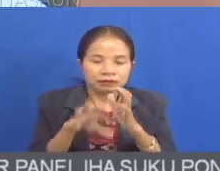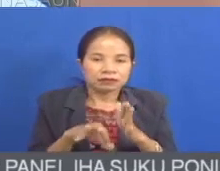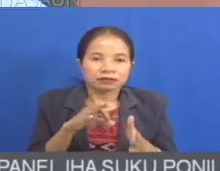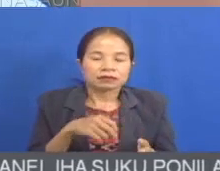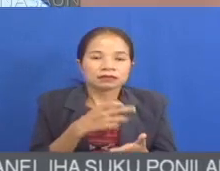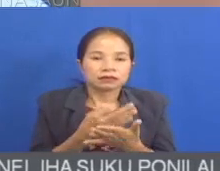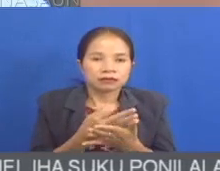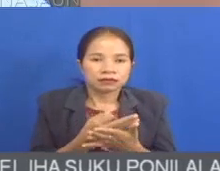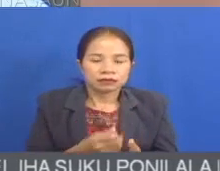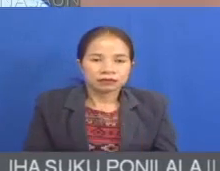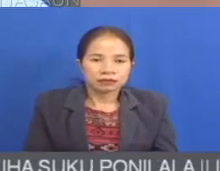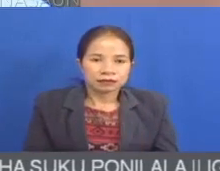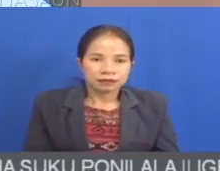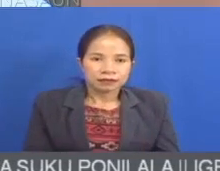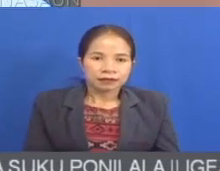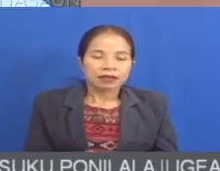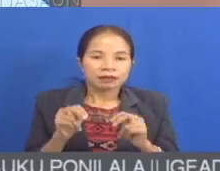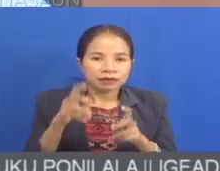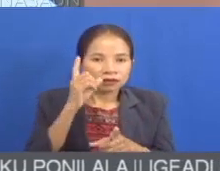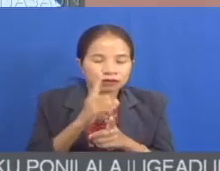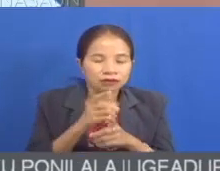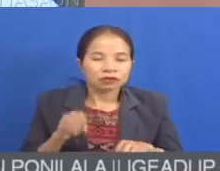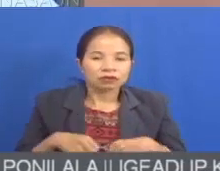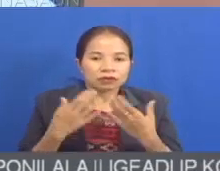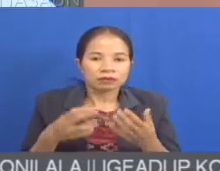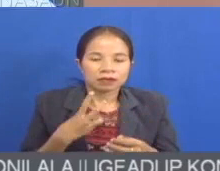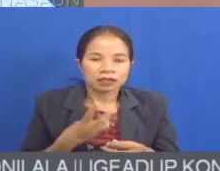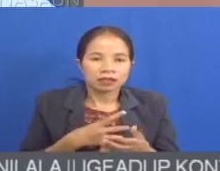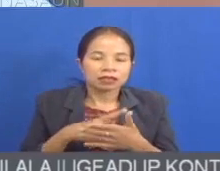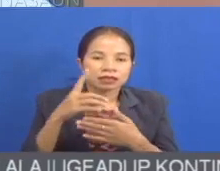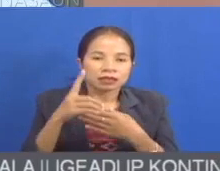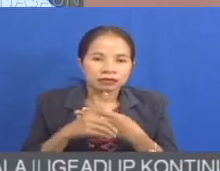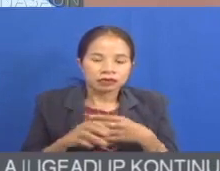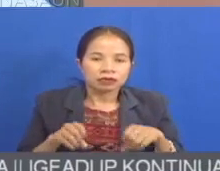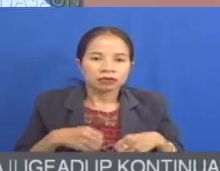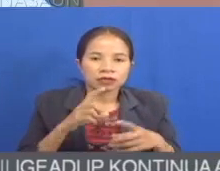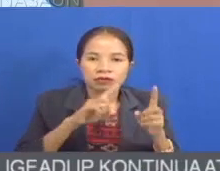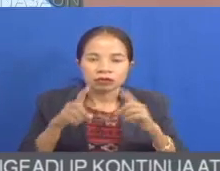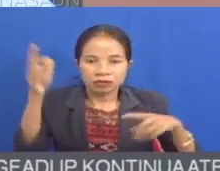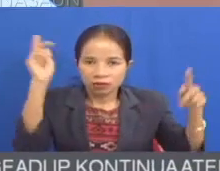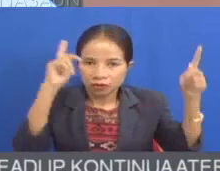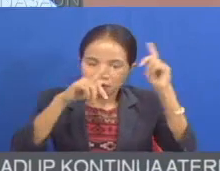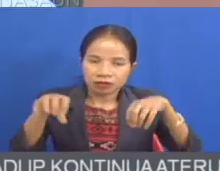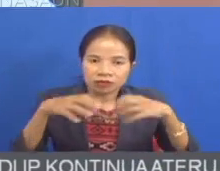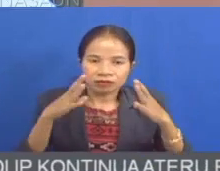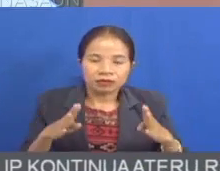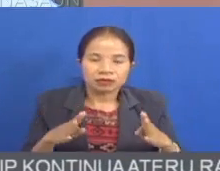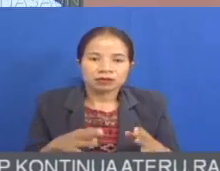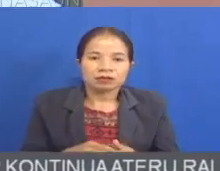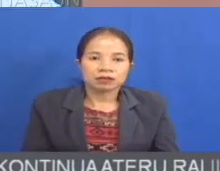compensação ruma. Nebe persija tebes o insamaka ita desenvolve o insato resolve problema trabalhador ou empregador